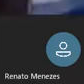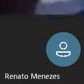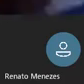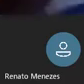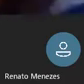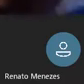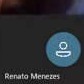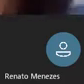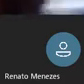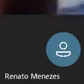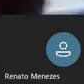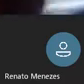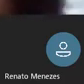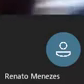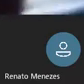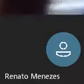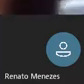Eu tenho jeito não.